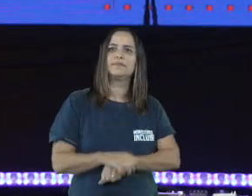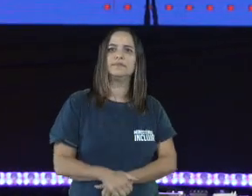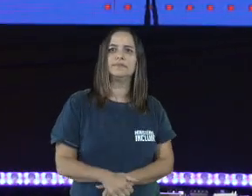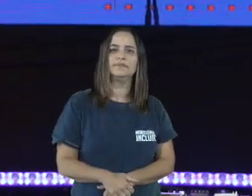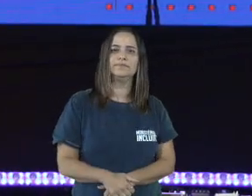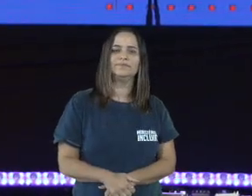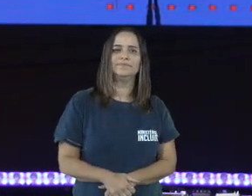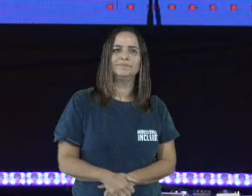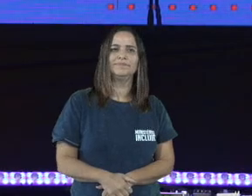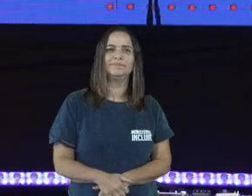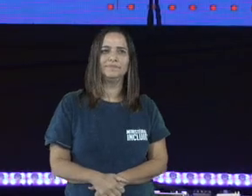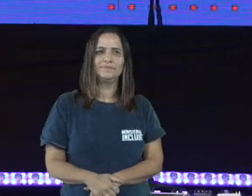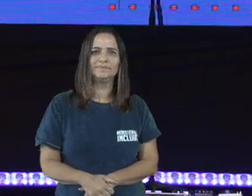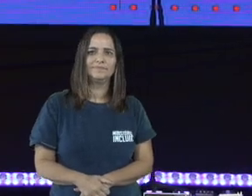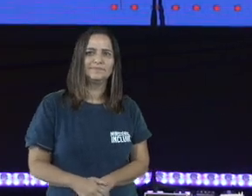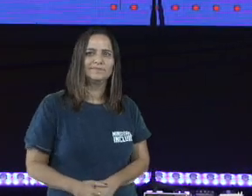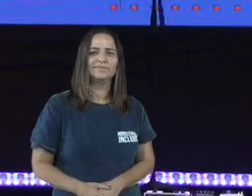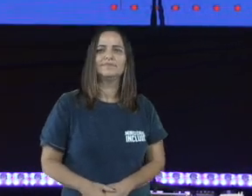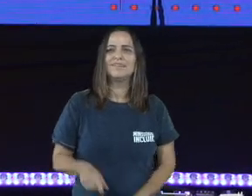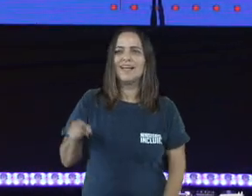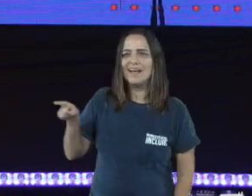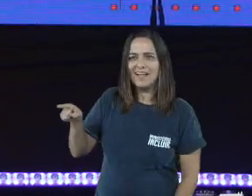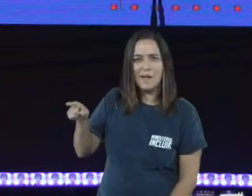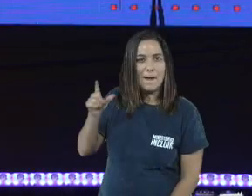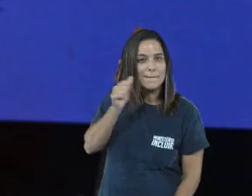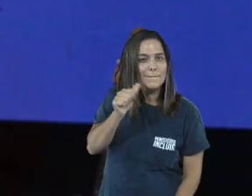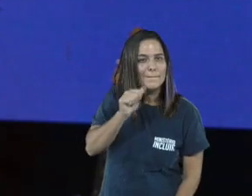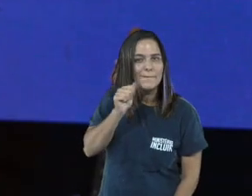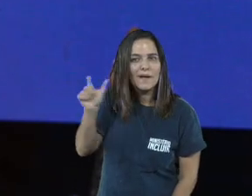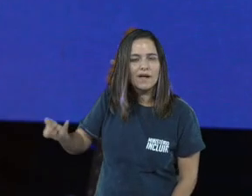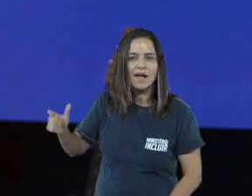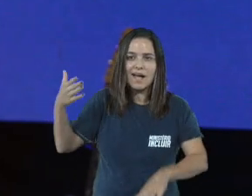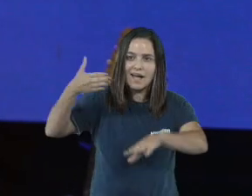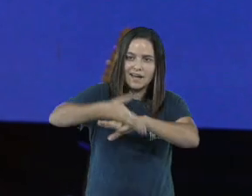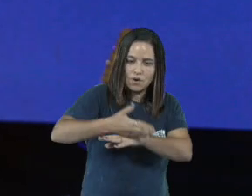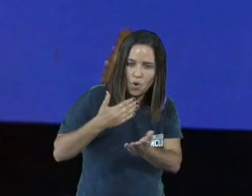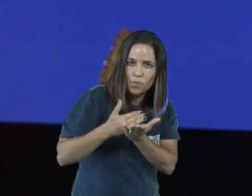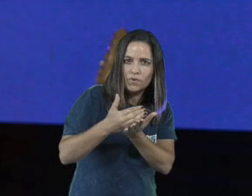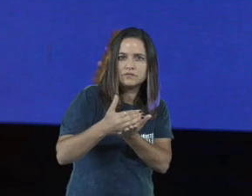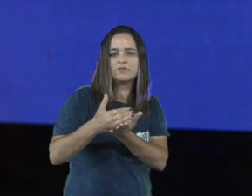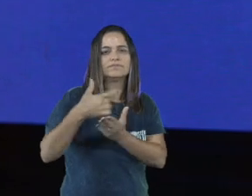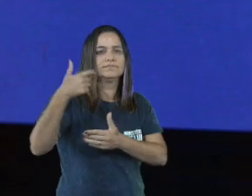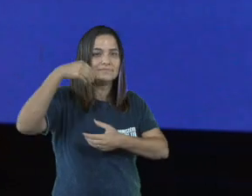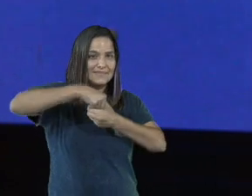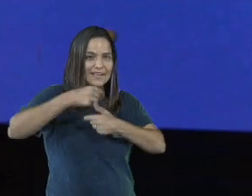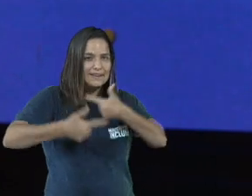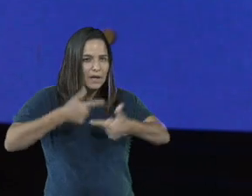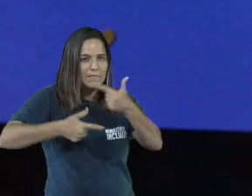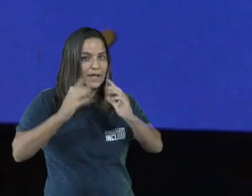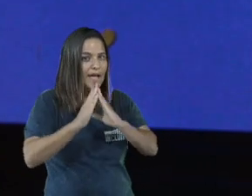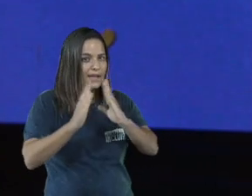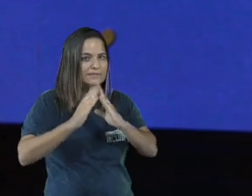caminho Oi e a semana que ele trabalha aqui em casa falei ir aí aí aí que 6 horas da manhã a mulher tá lá trabalhando na